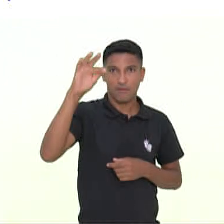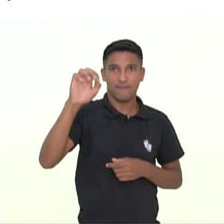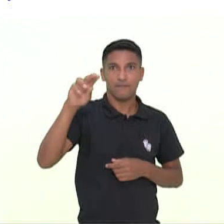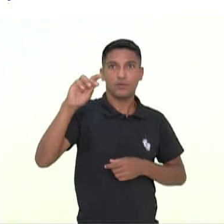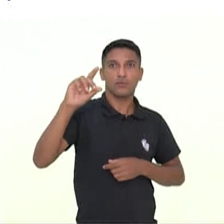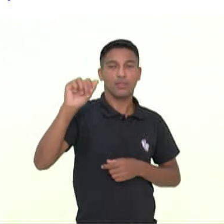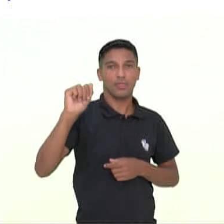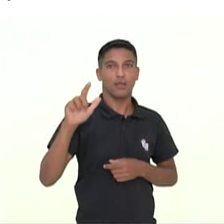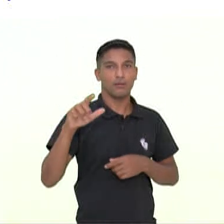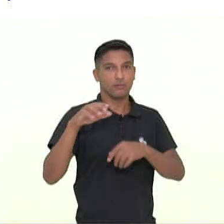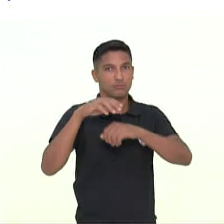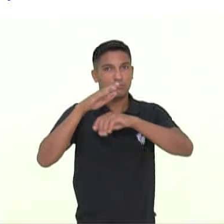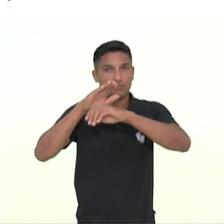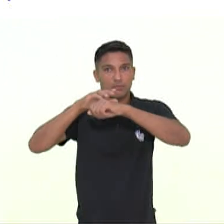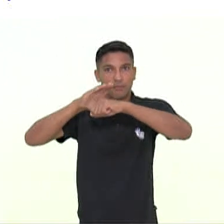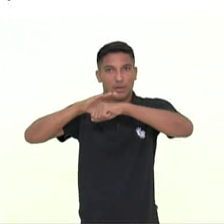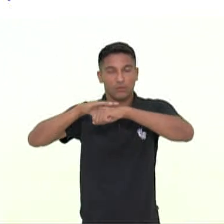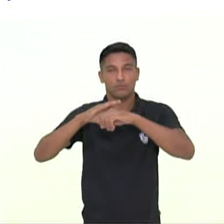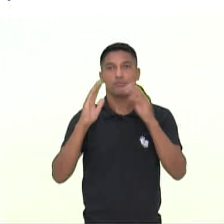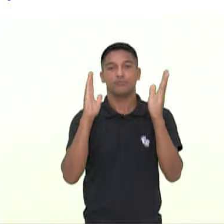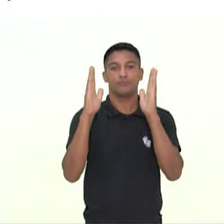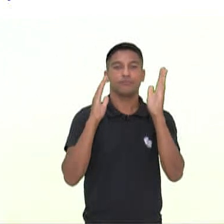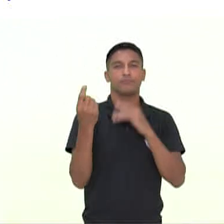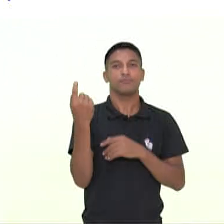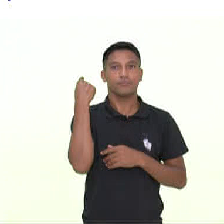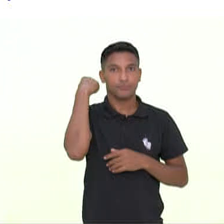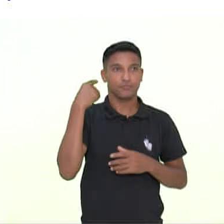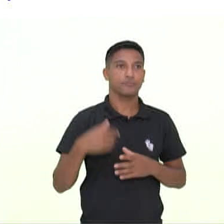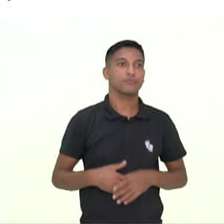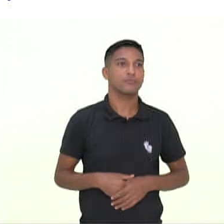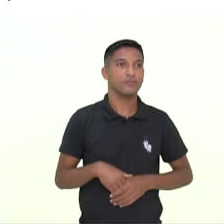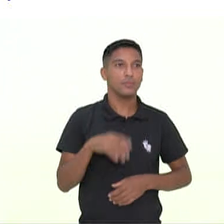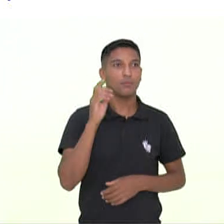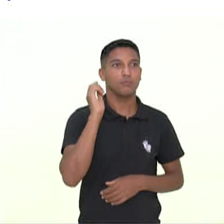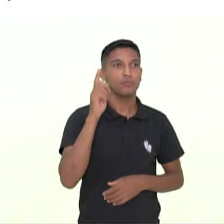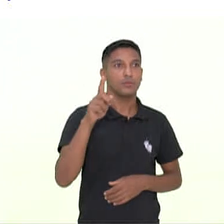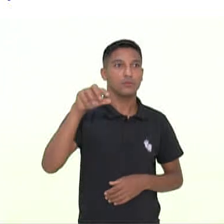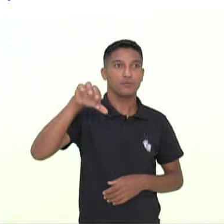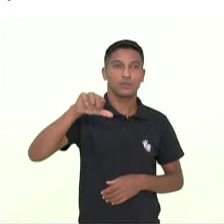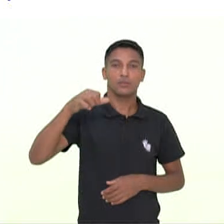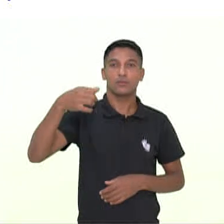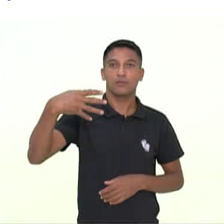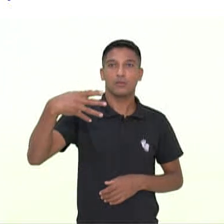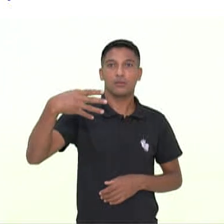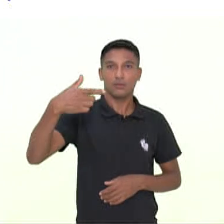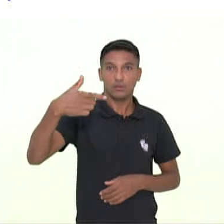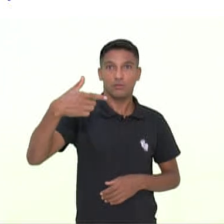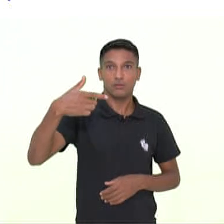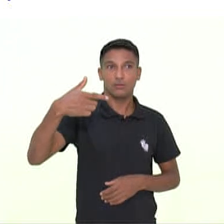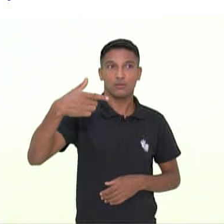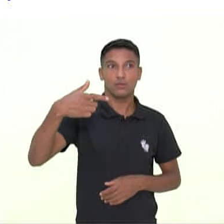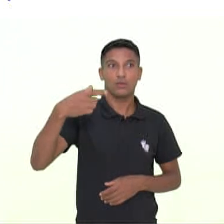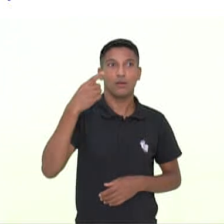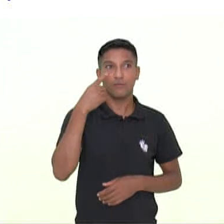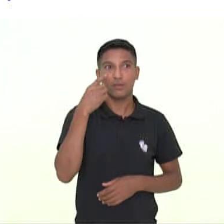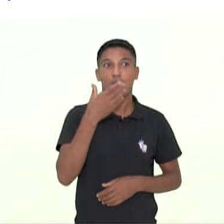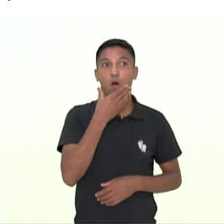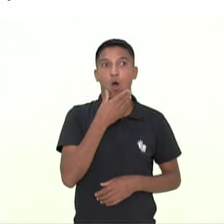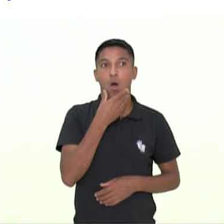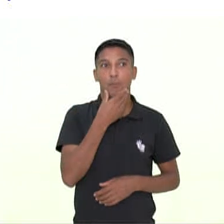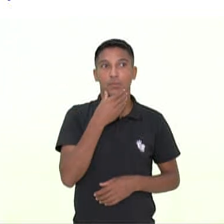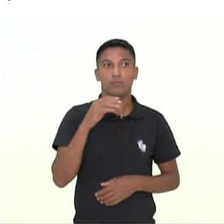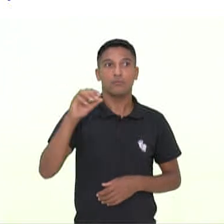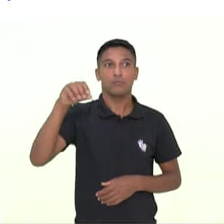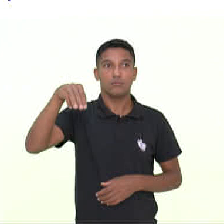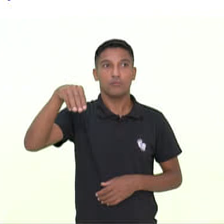morei o e Chita criou um caminho de vida usando uma arte marcial como ferramenta surgindo pela primeira